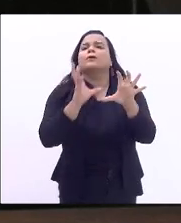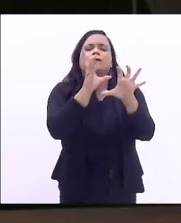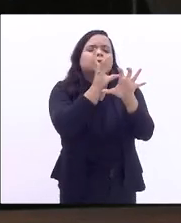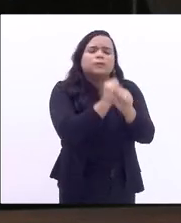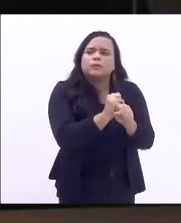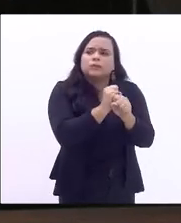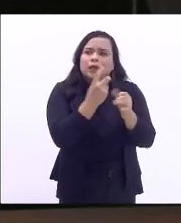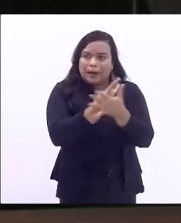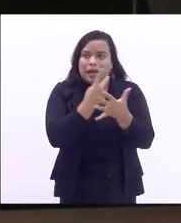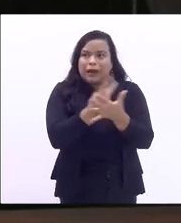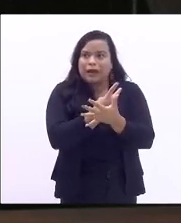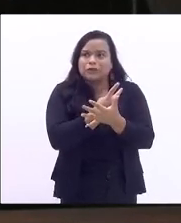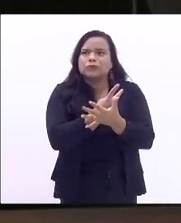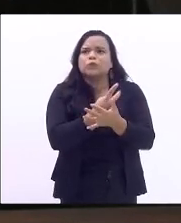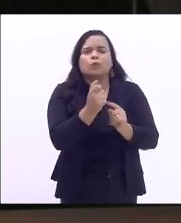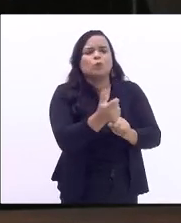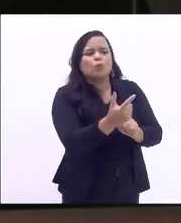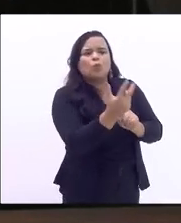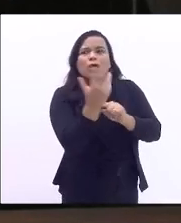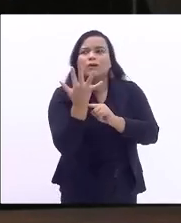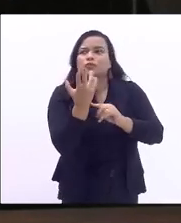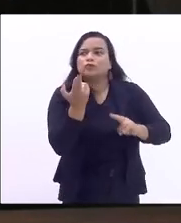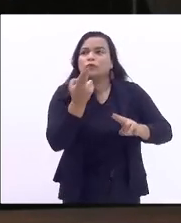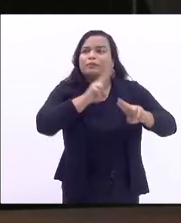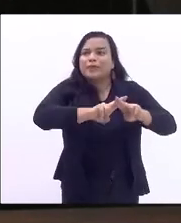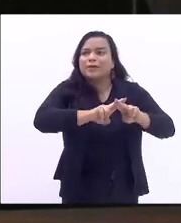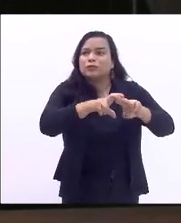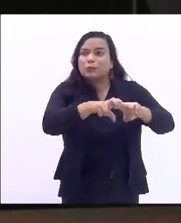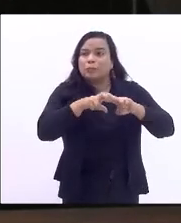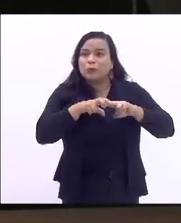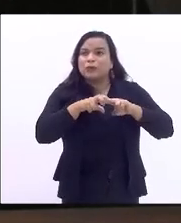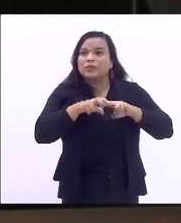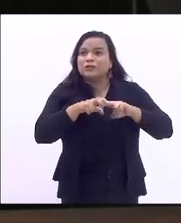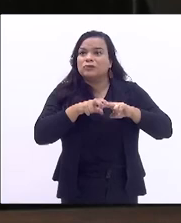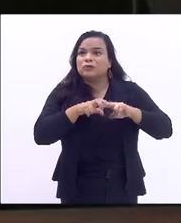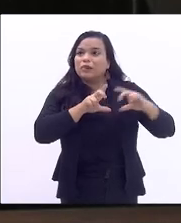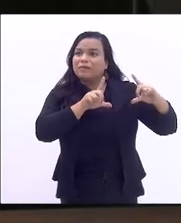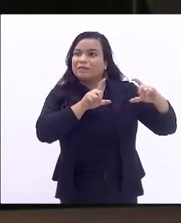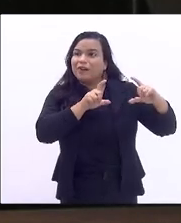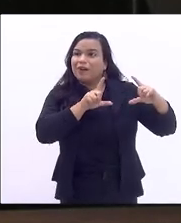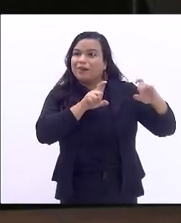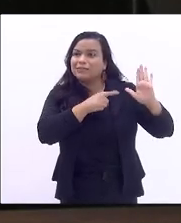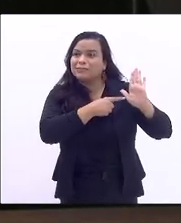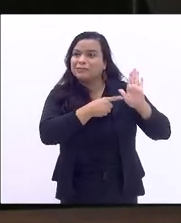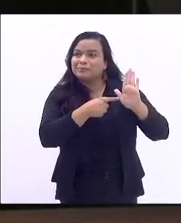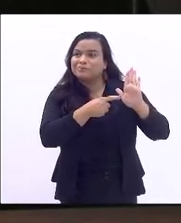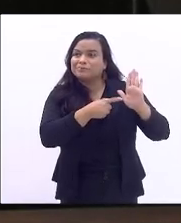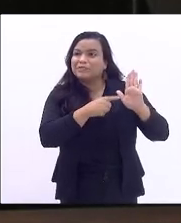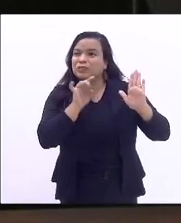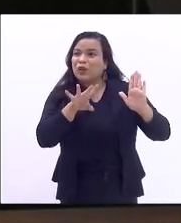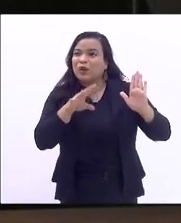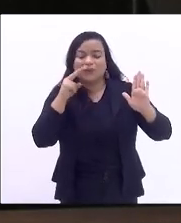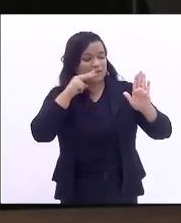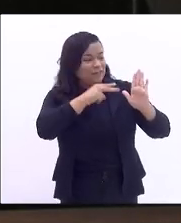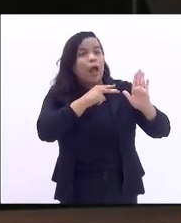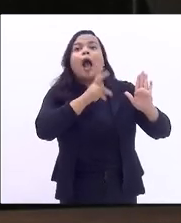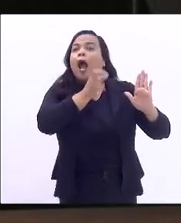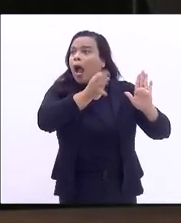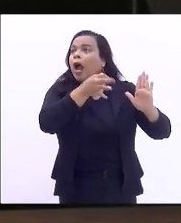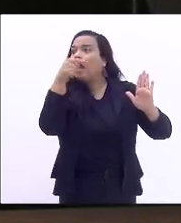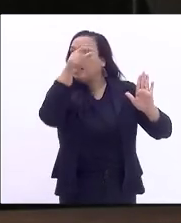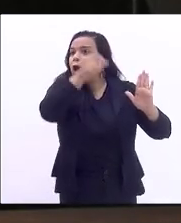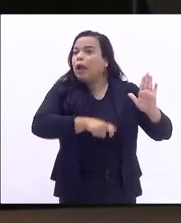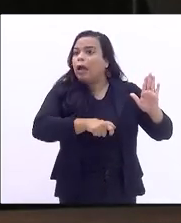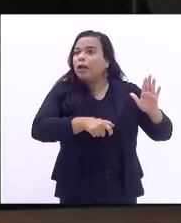quantos e foram presos porque foram apontados de maneira indevida incorreta bom